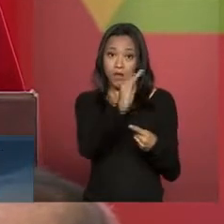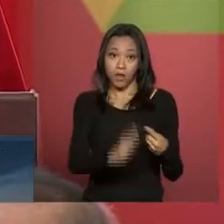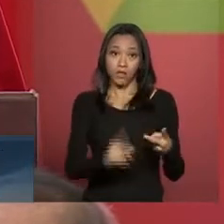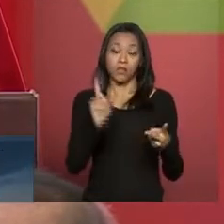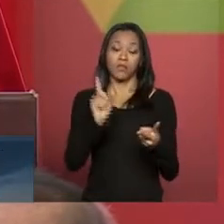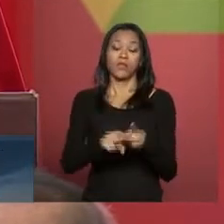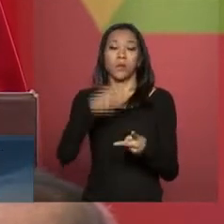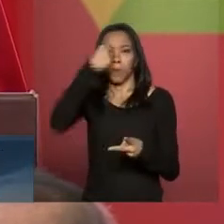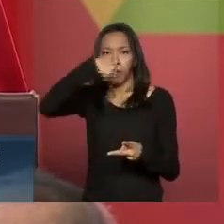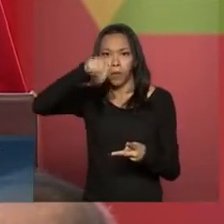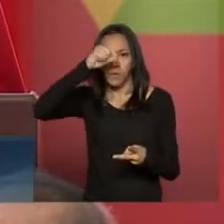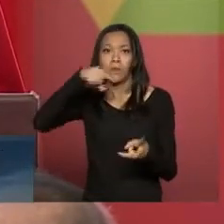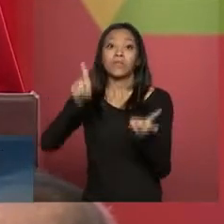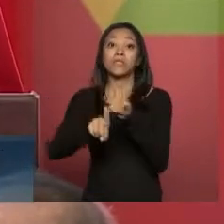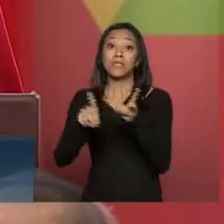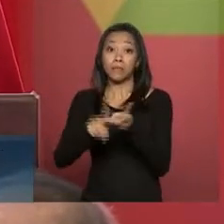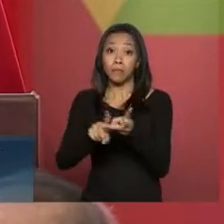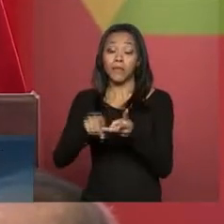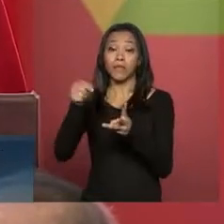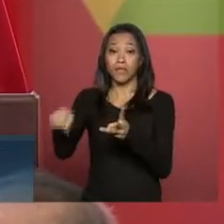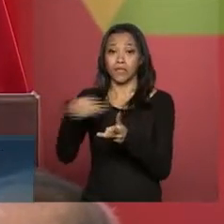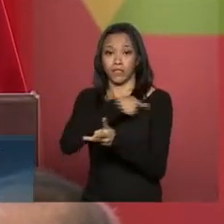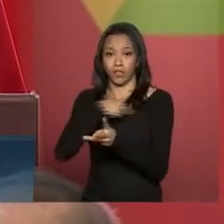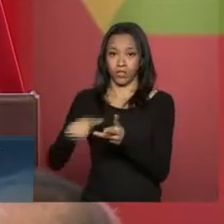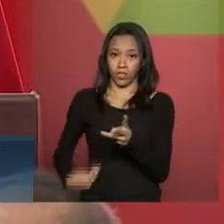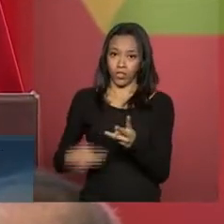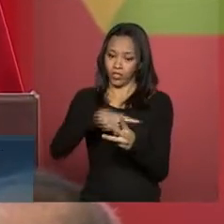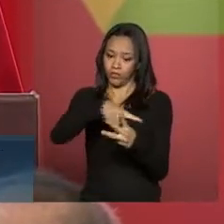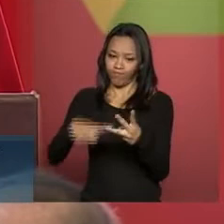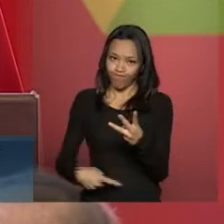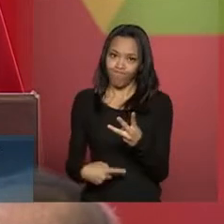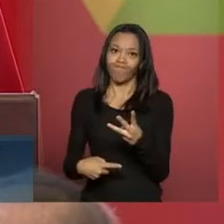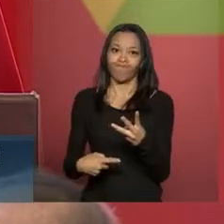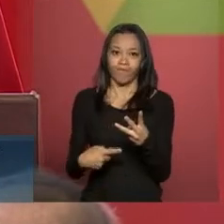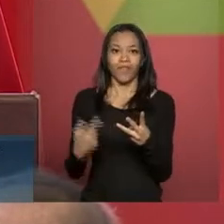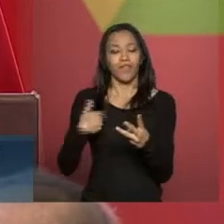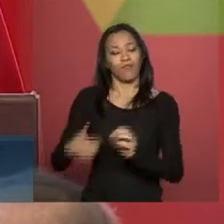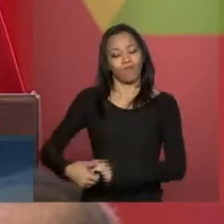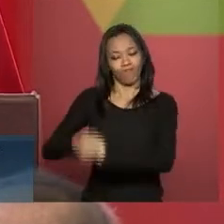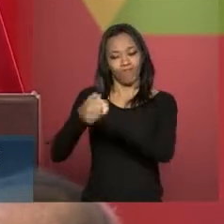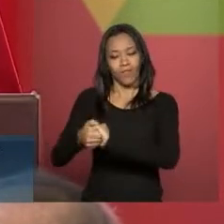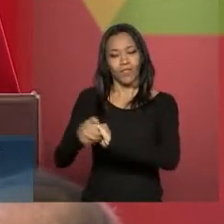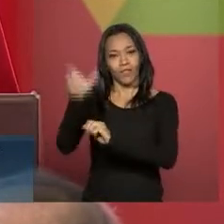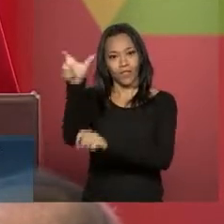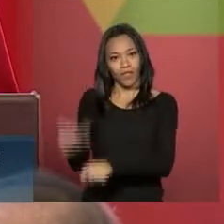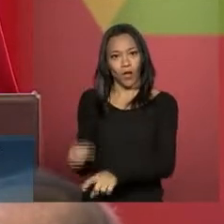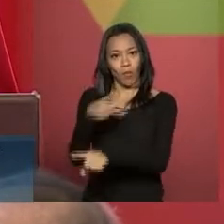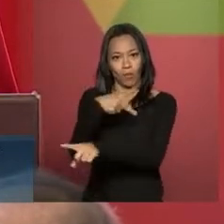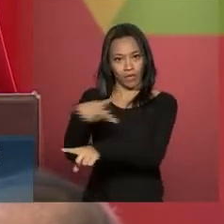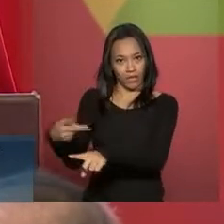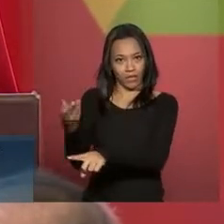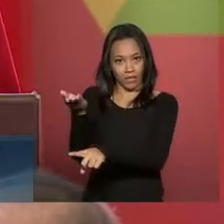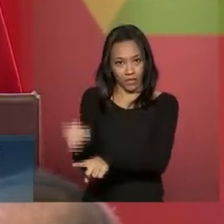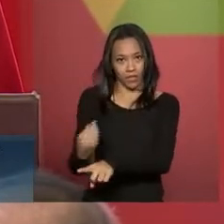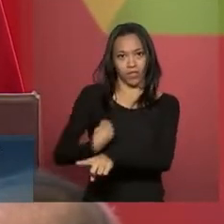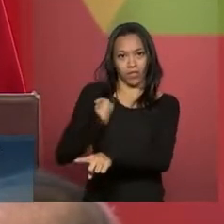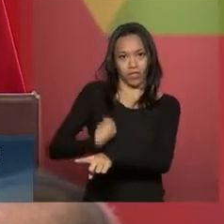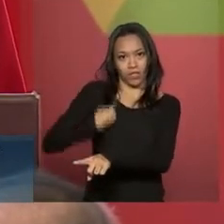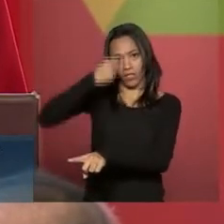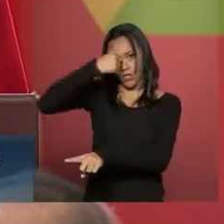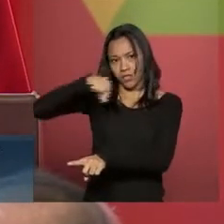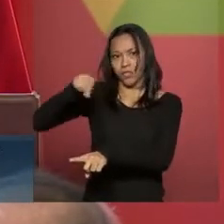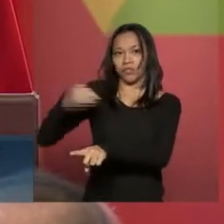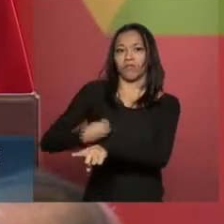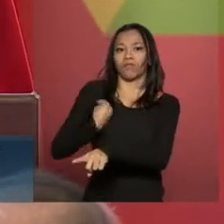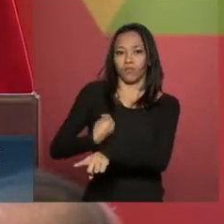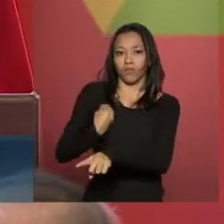China, e agora eu gostaria de dirigir também minhas saudações ao presidente Ollanta Humala,